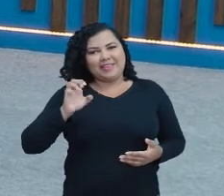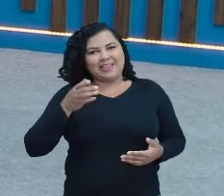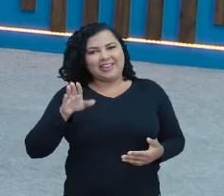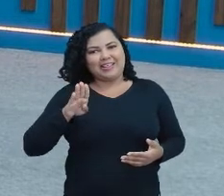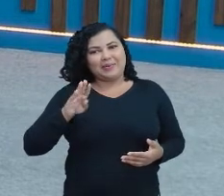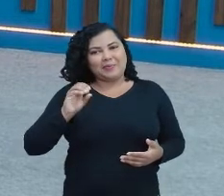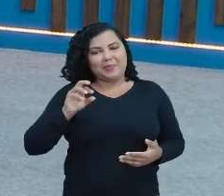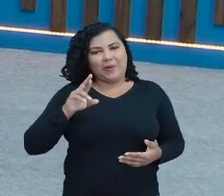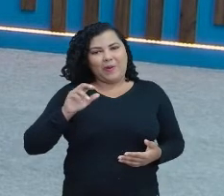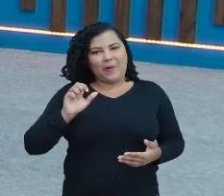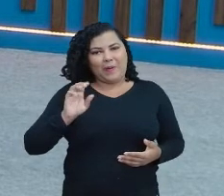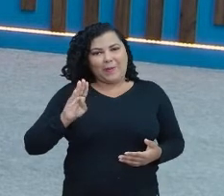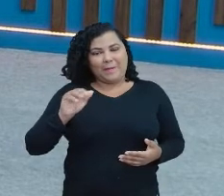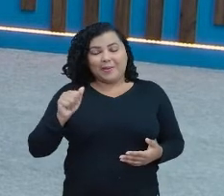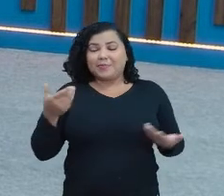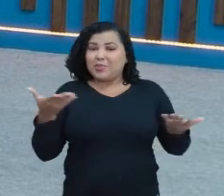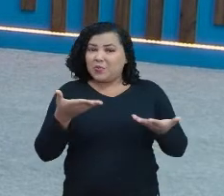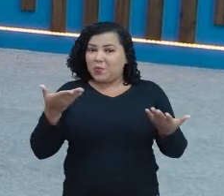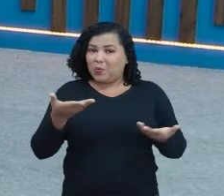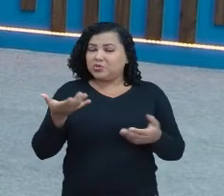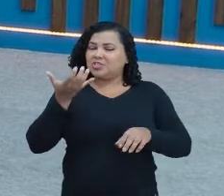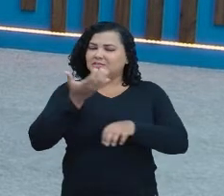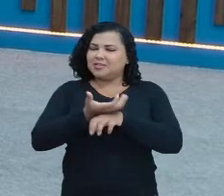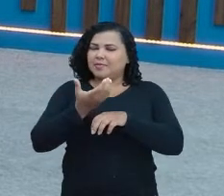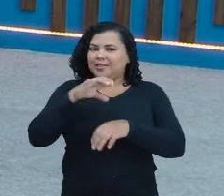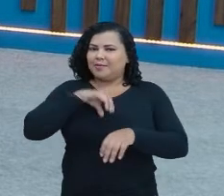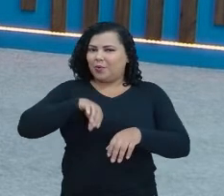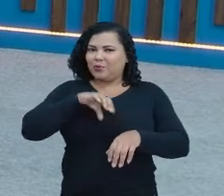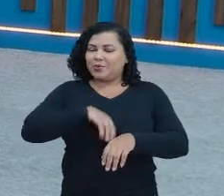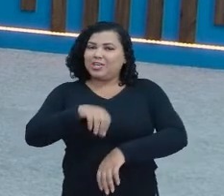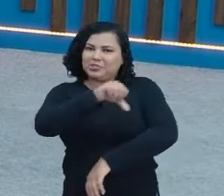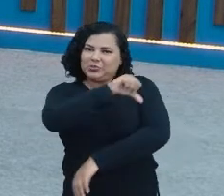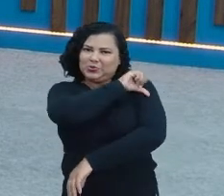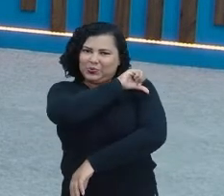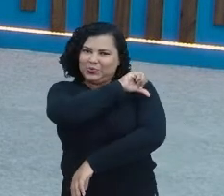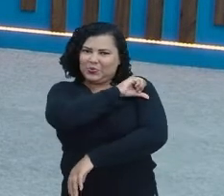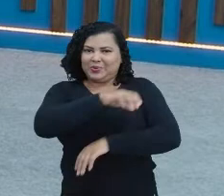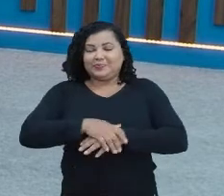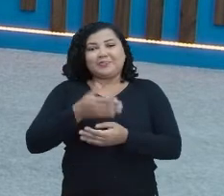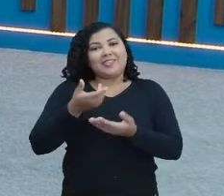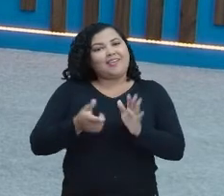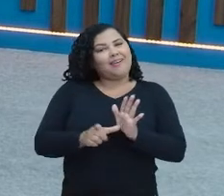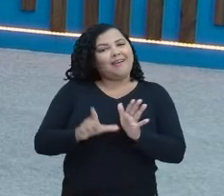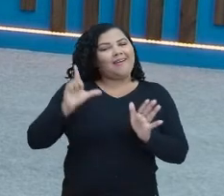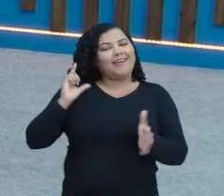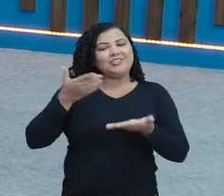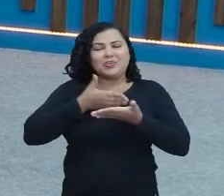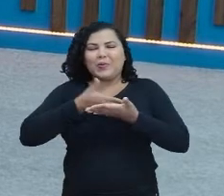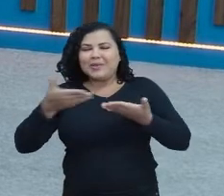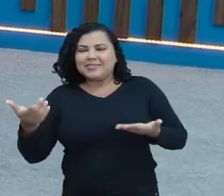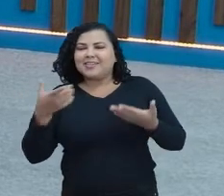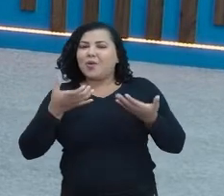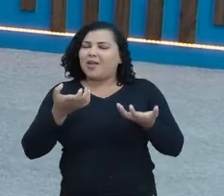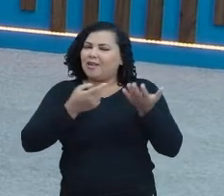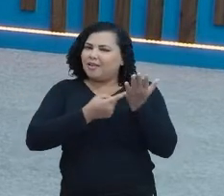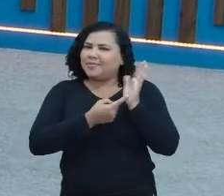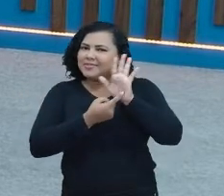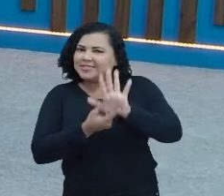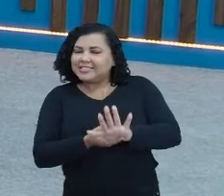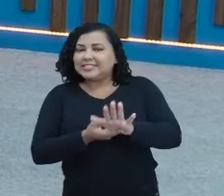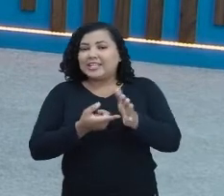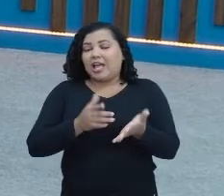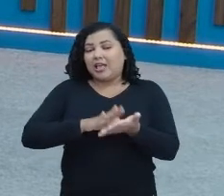do 9º ano de Língua Portuguesa. Antes de começarmos, gostaria de apresentar Jéssica, que fará